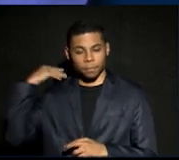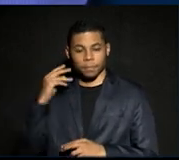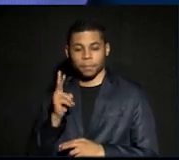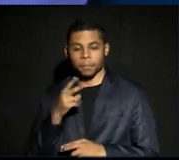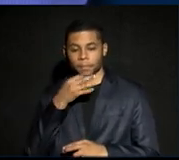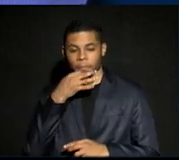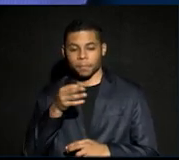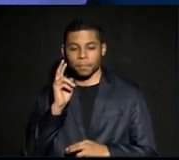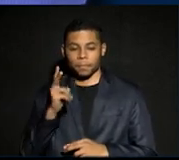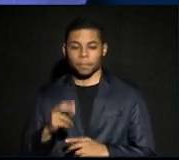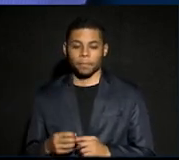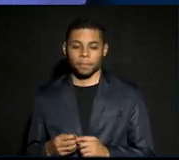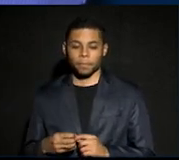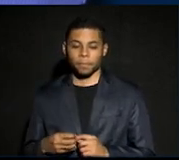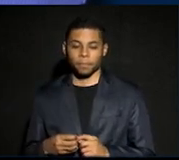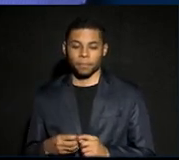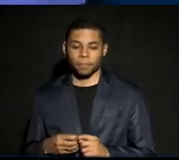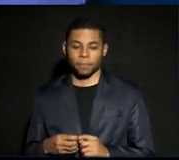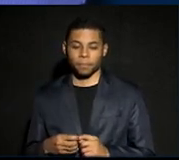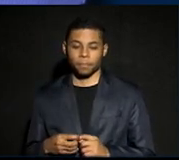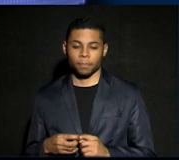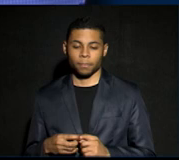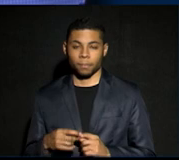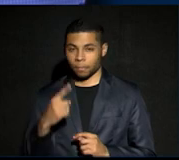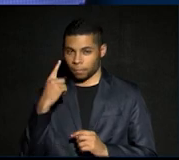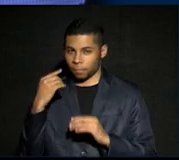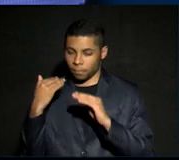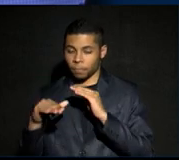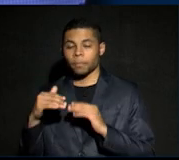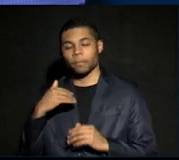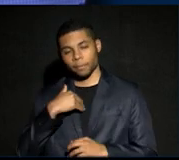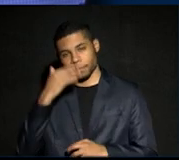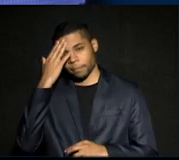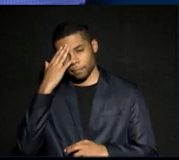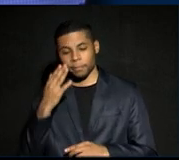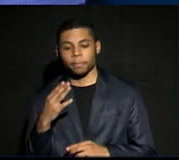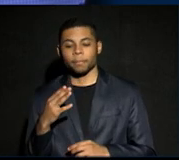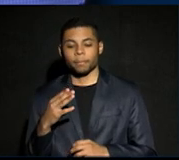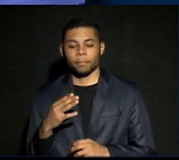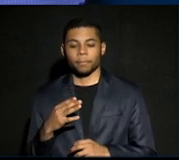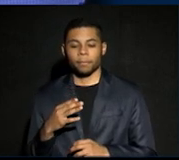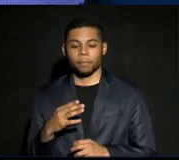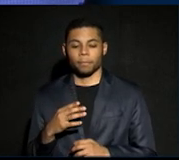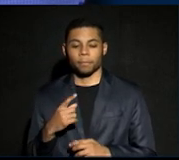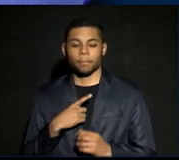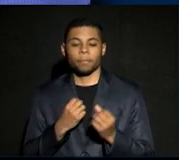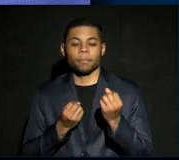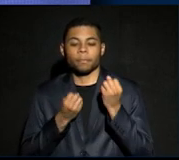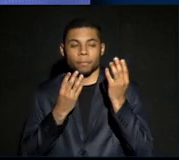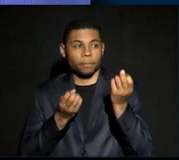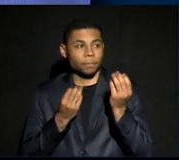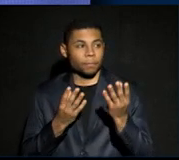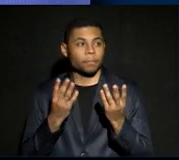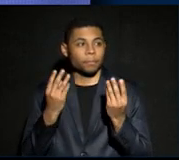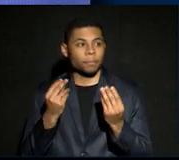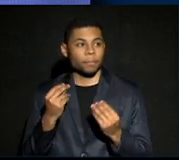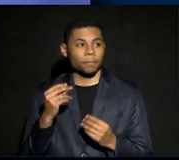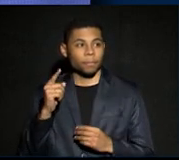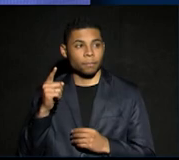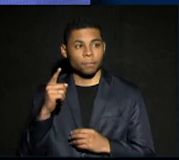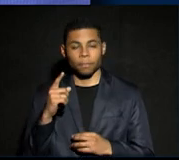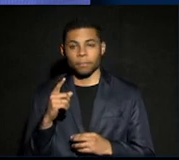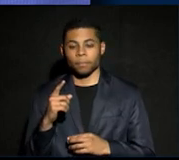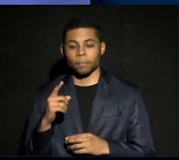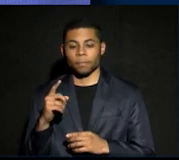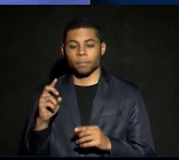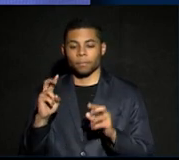argumento, uma pequena discordância. Eu entendo que, localmente, dado uma situação muito pouco